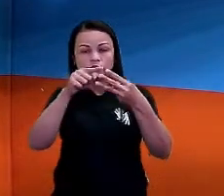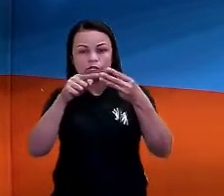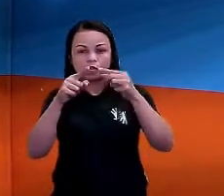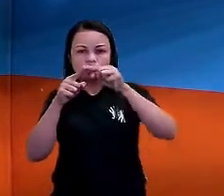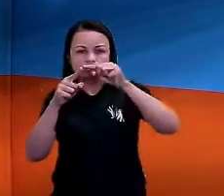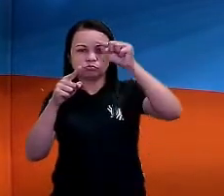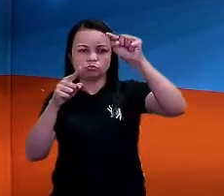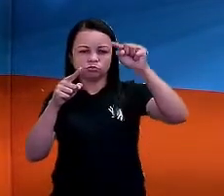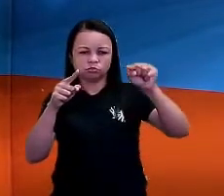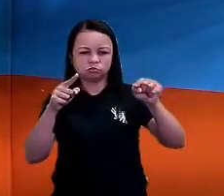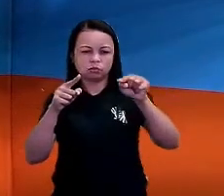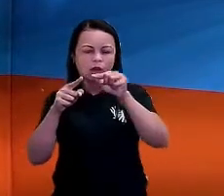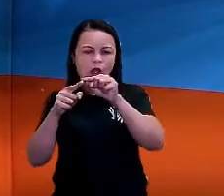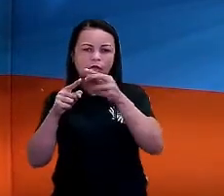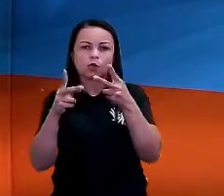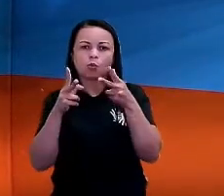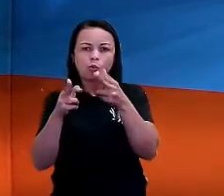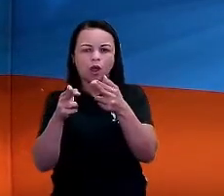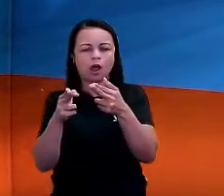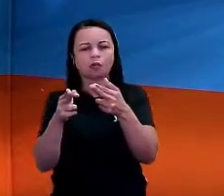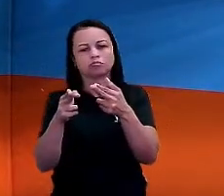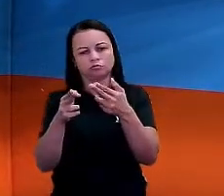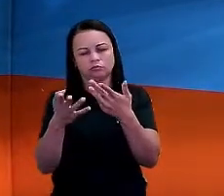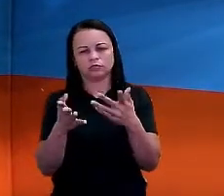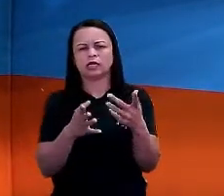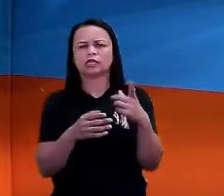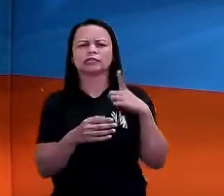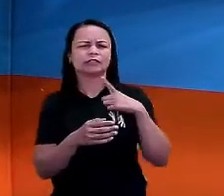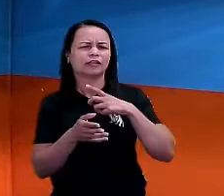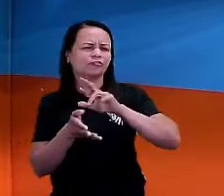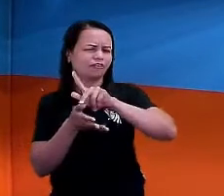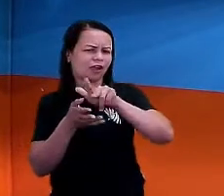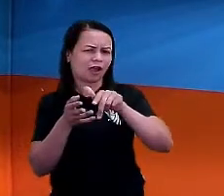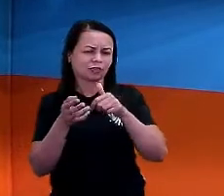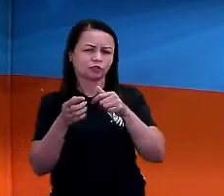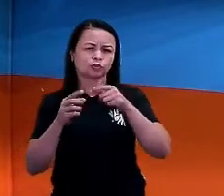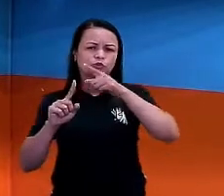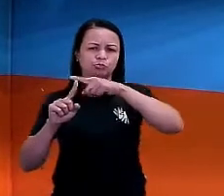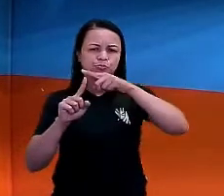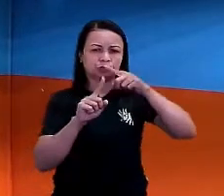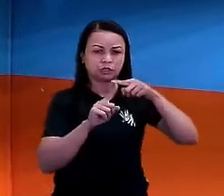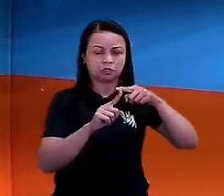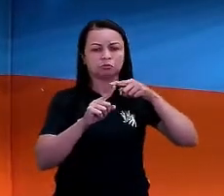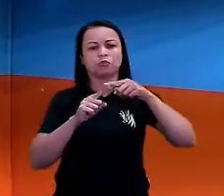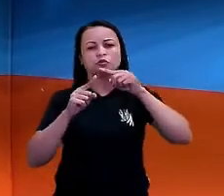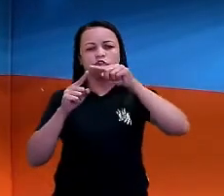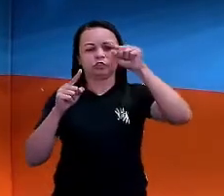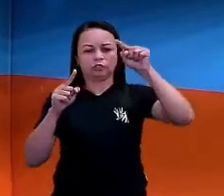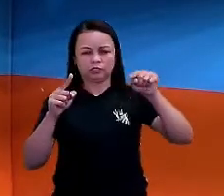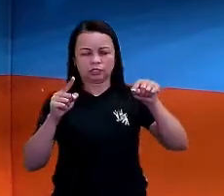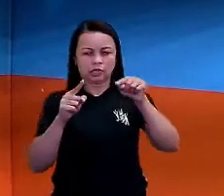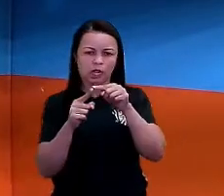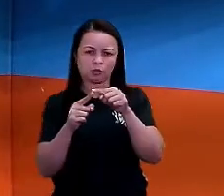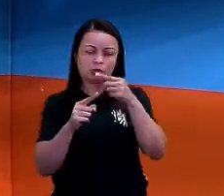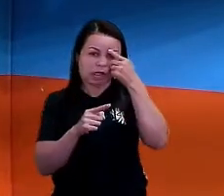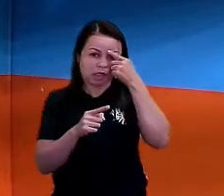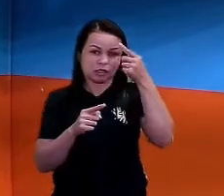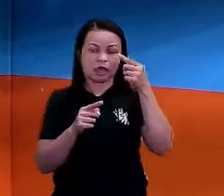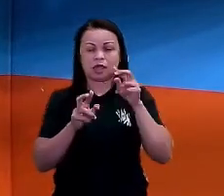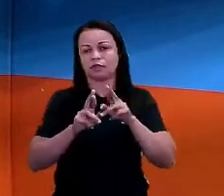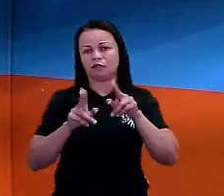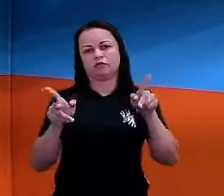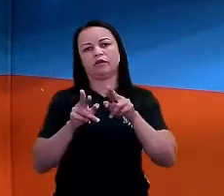representação aqui. Porque tem o triângulo retângulo, né? Tem outros triângulos que não vai se enquadrar muito nessa ideia, não. Só o